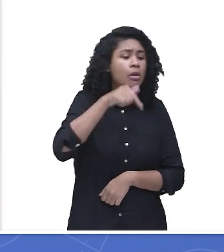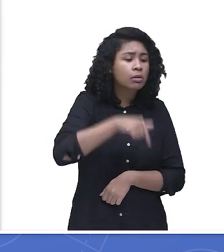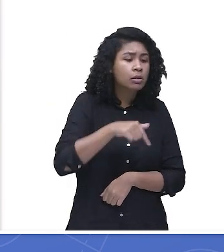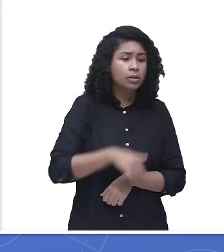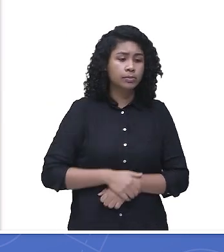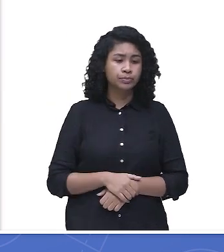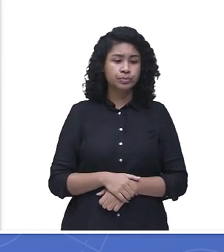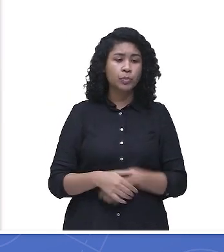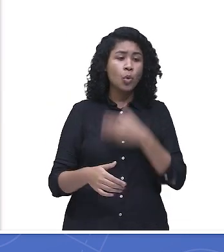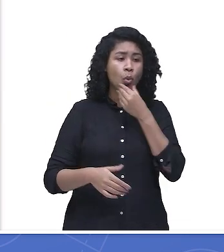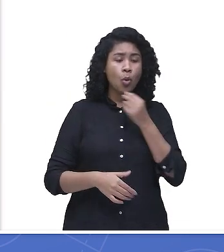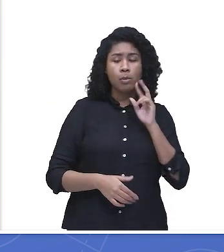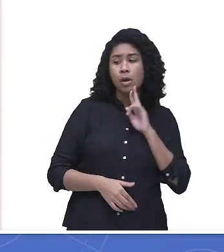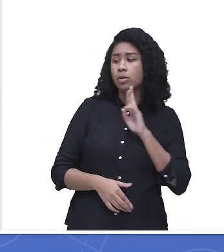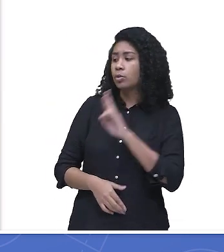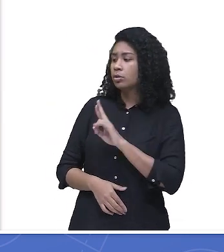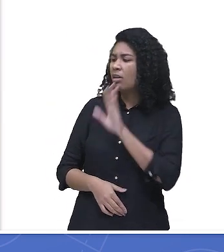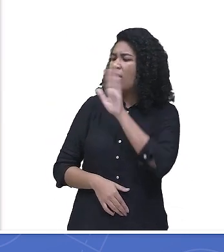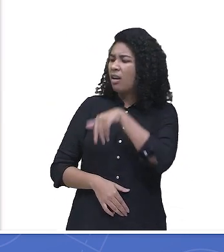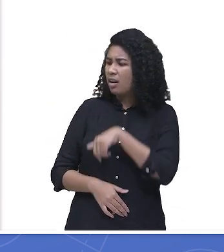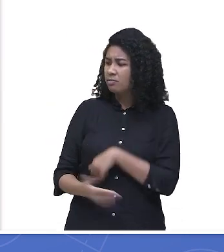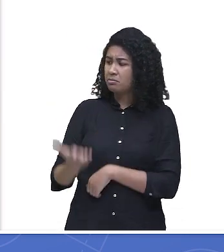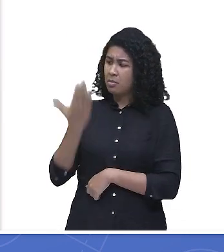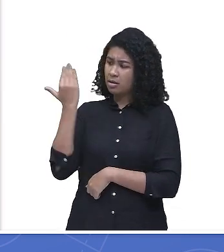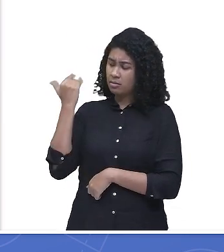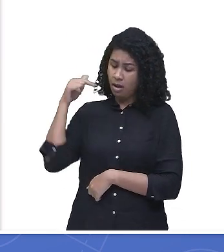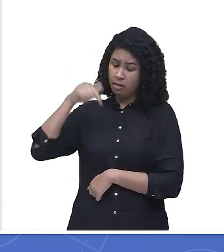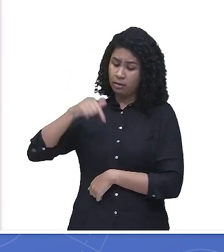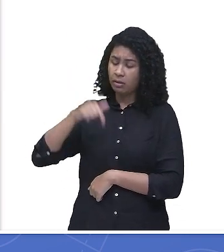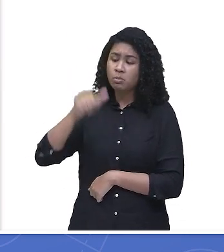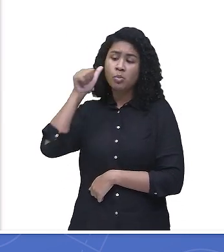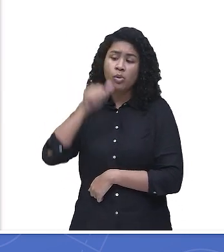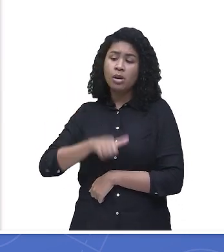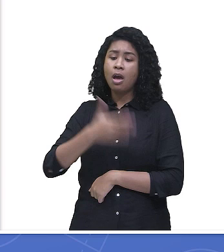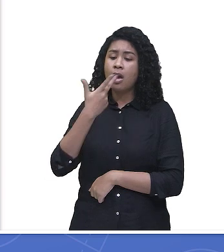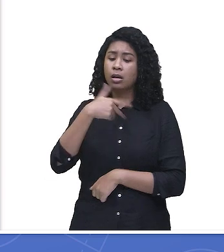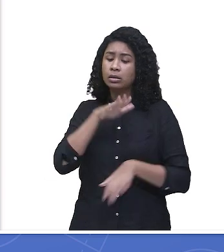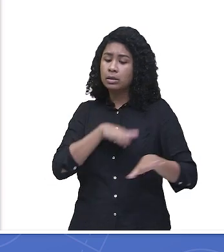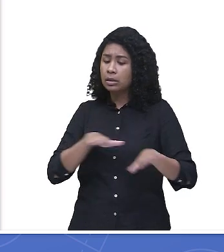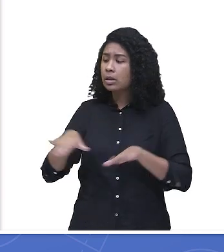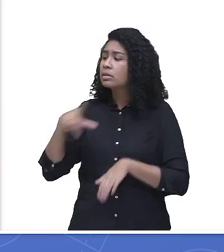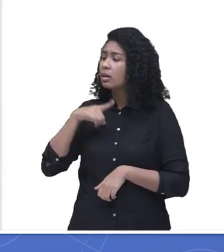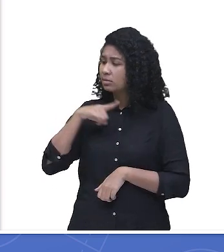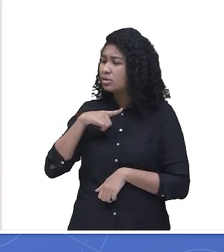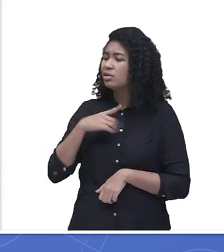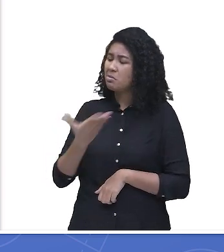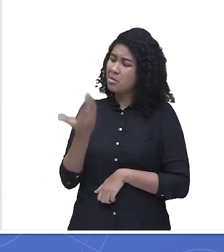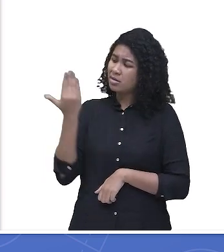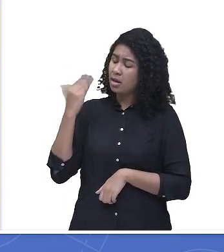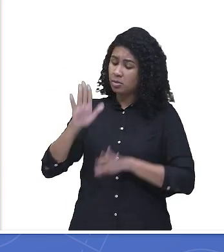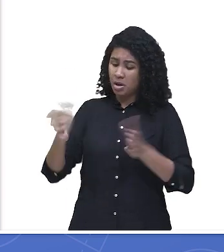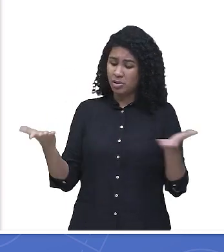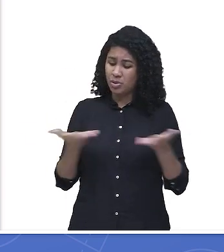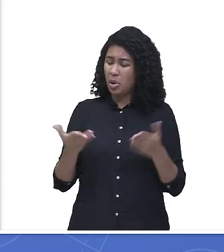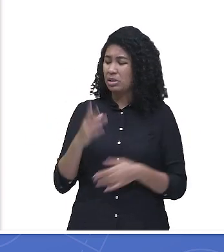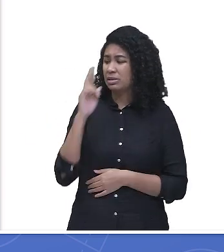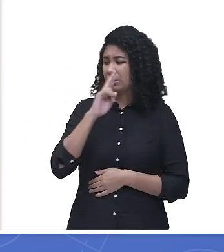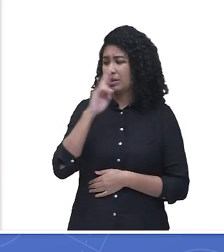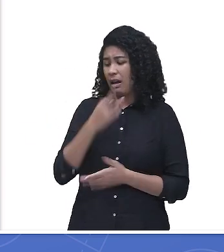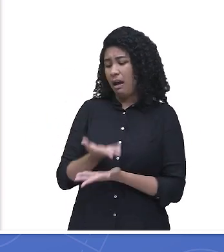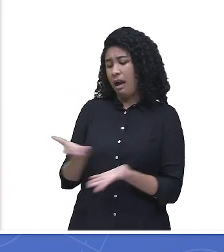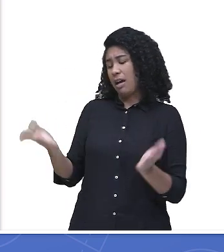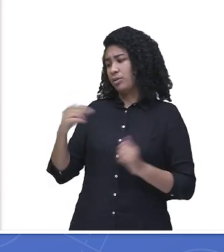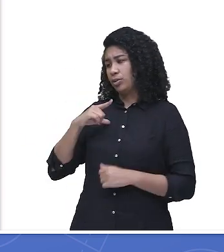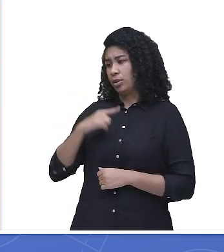homem dirá: aqui havia mulheres e criancinhas. Agora, felizmente, só há pulgas e ratos. E